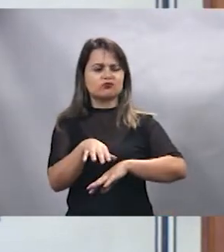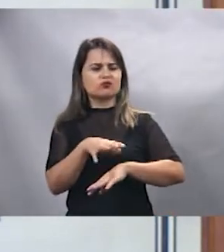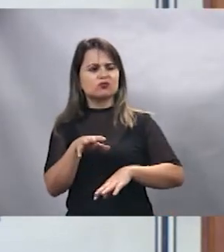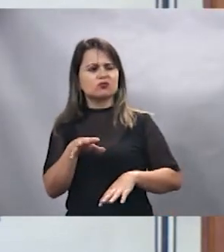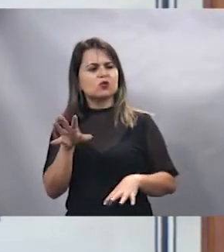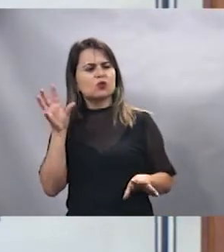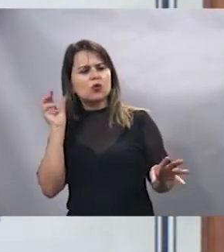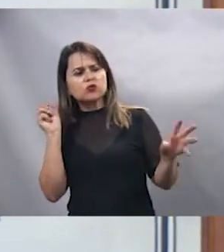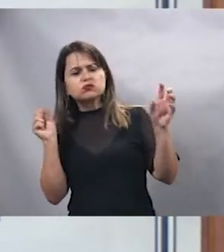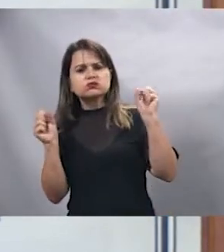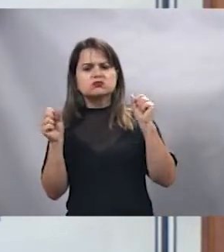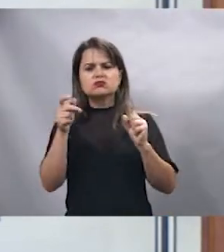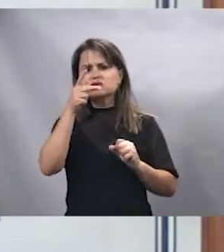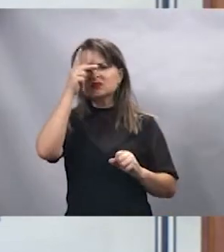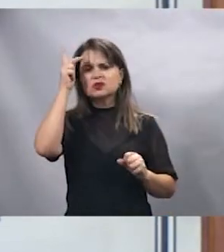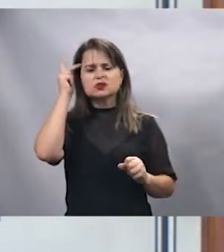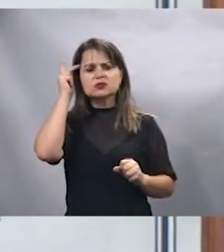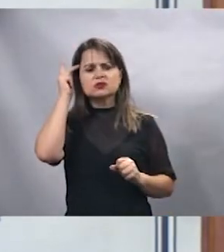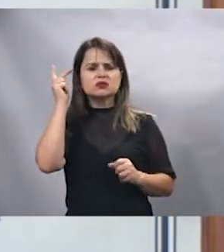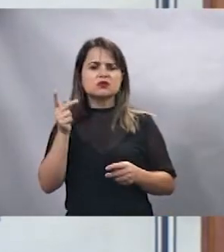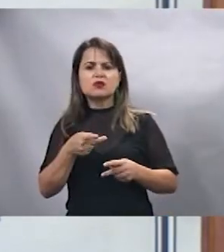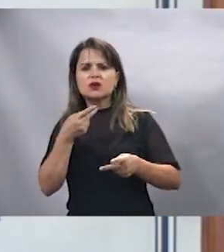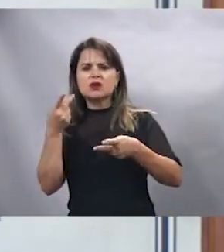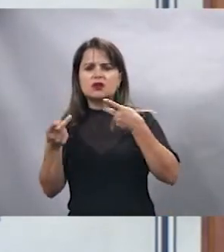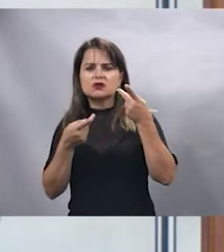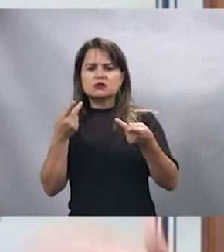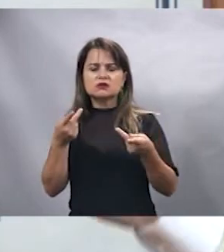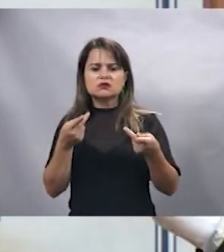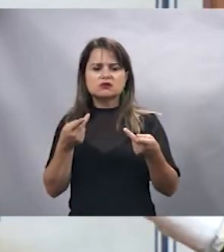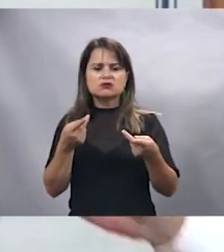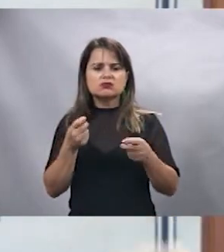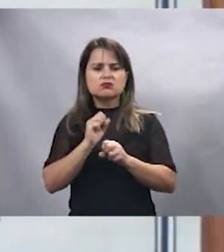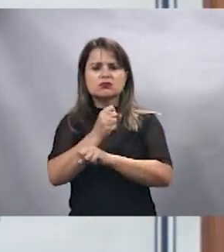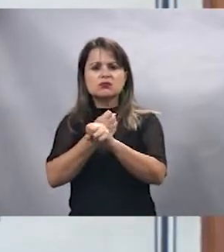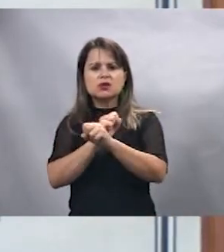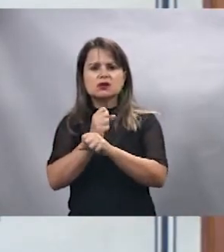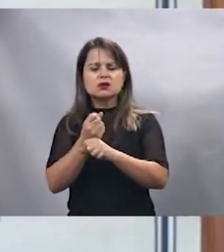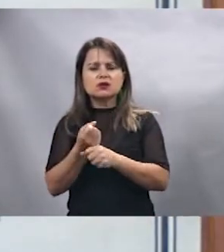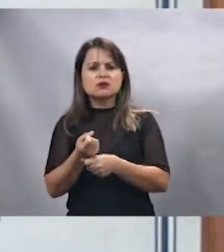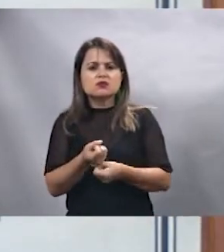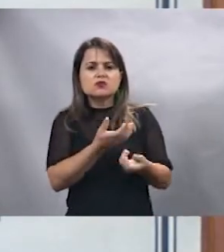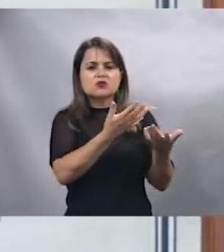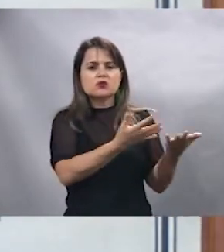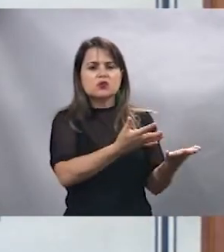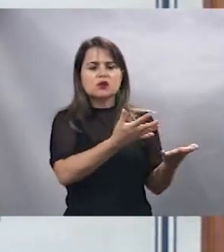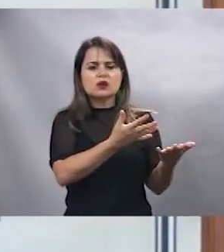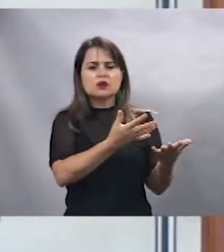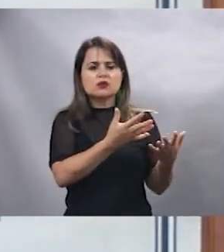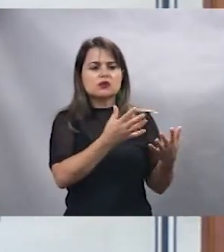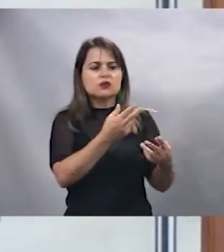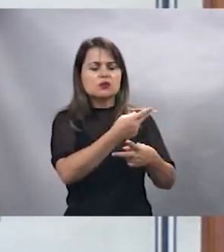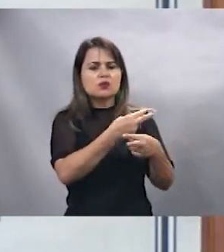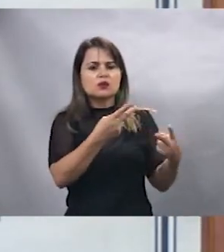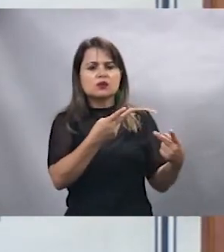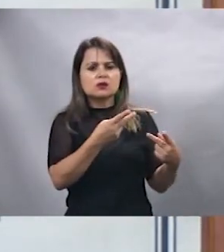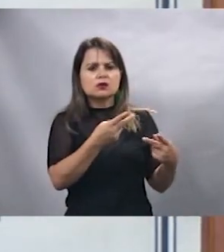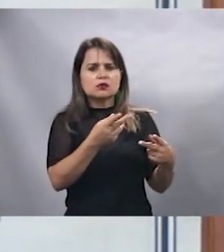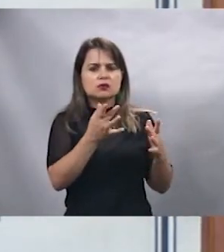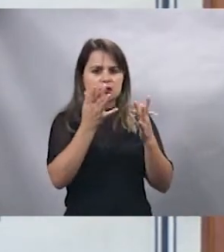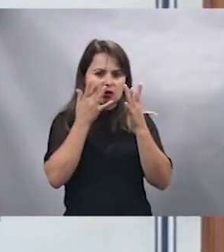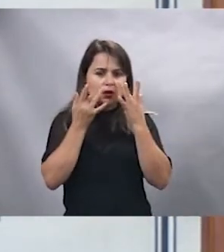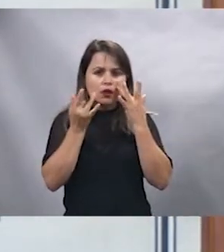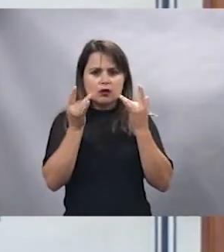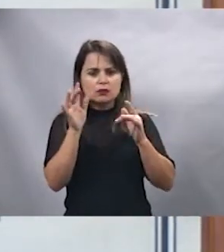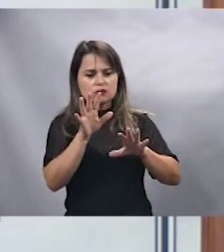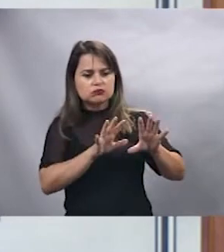cedendo o material lá para reforma do teatro tal empresa está reformando a biblioteca tal tá dando Qual é o interesse Por que